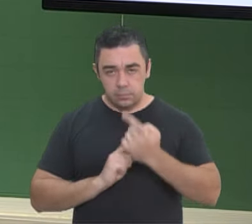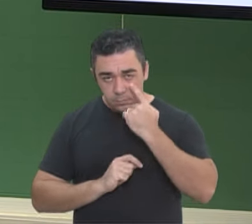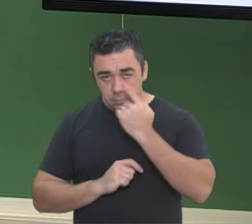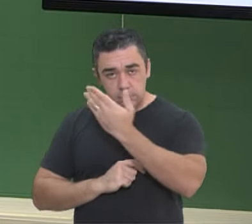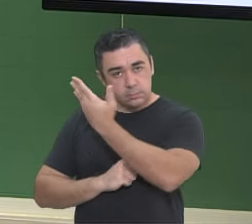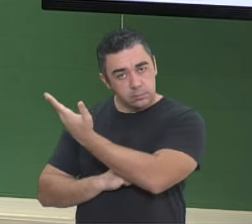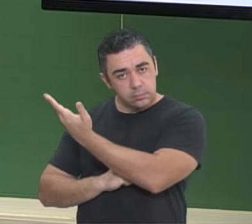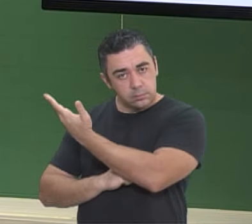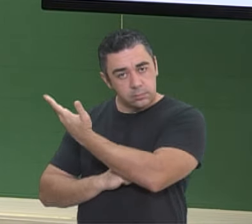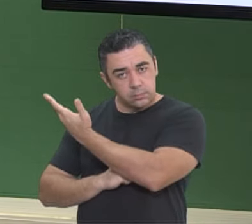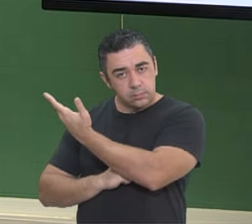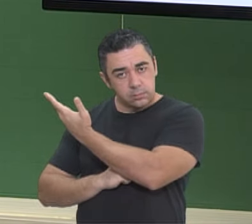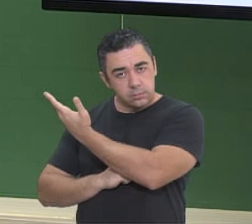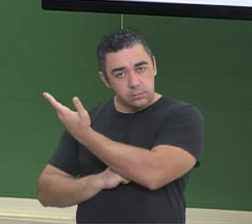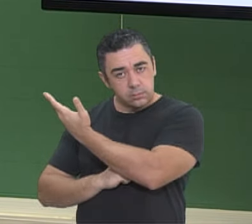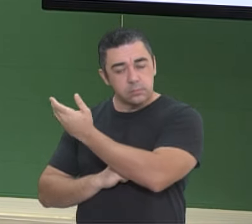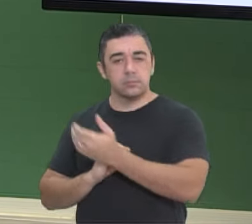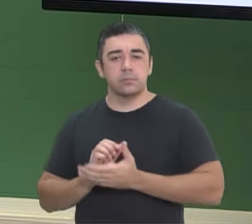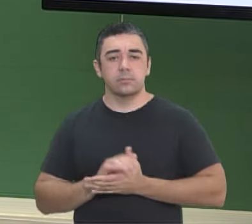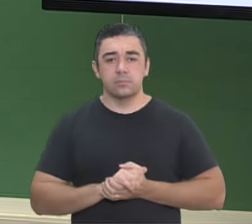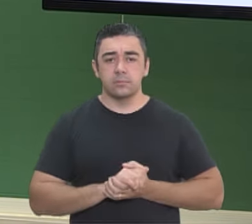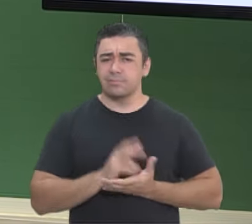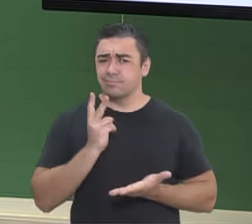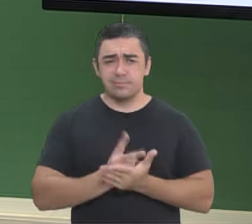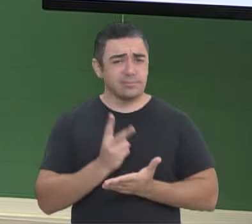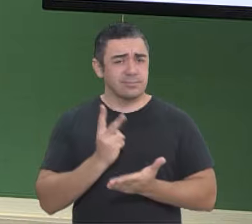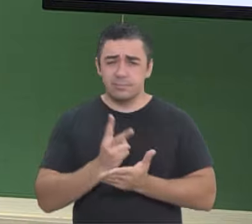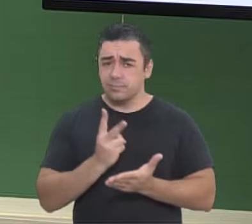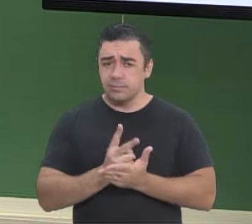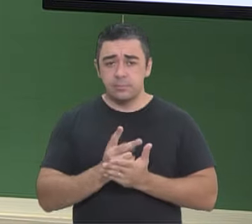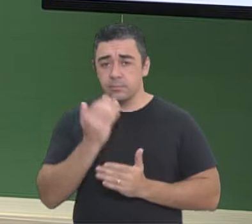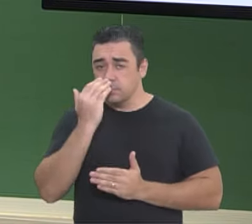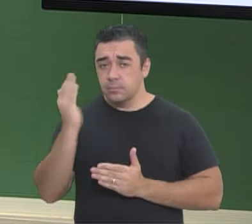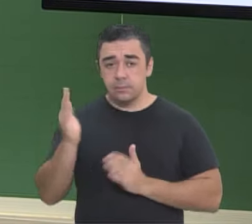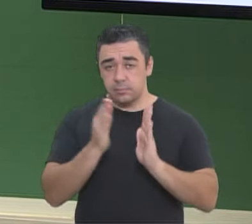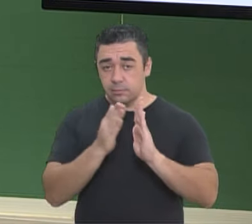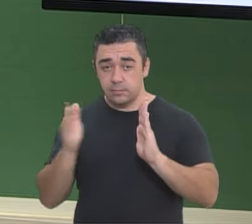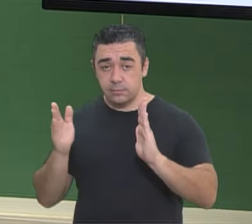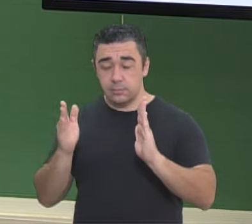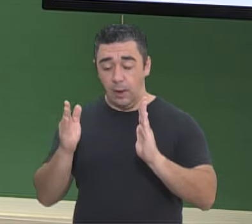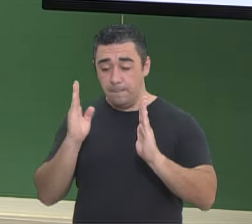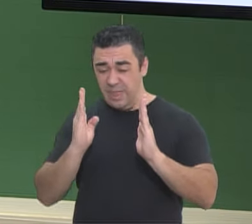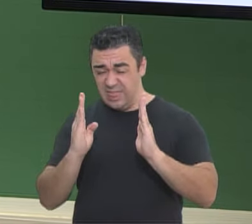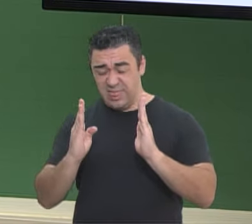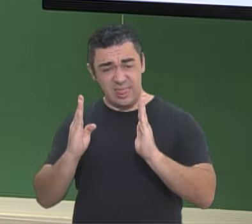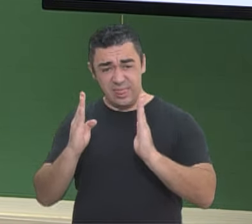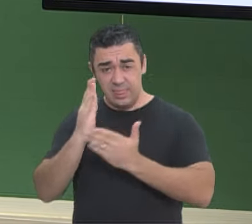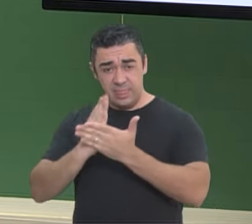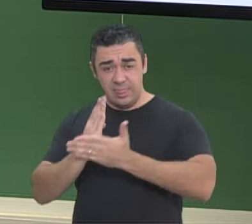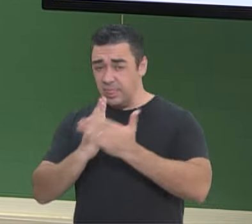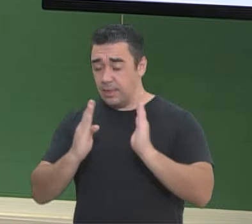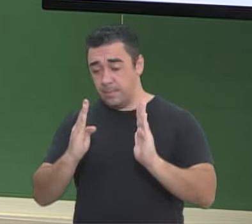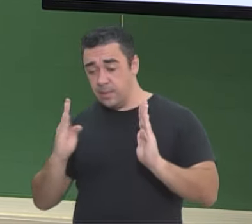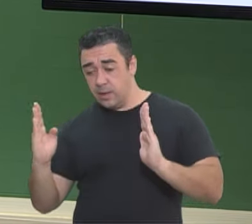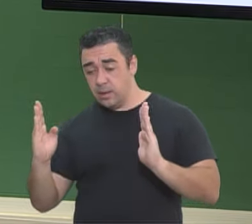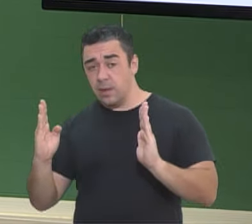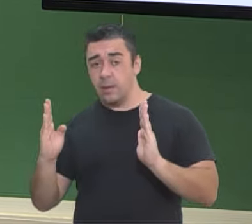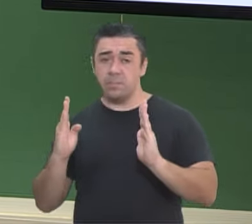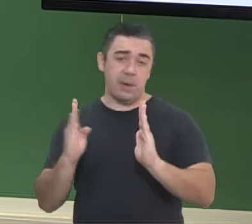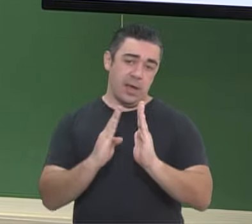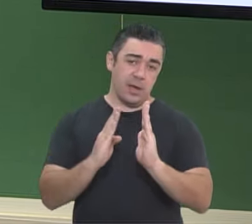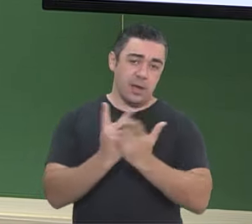quartos. Ok? Tudo bem? Então, sempre para frente aqui da metade. Se posicionar aqui vai estar errado. Para cá também vai